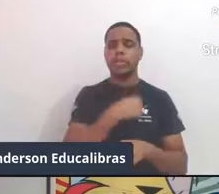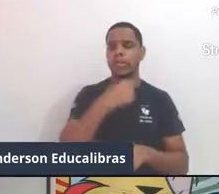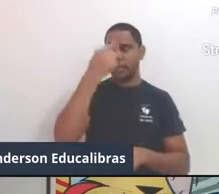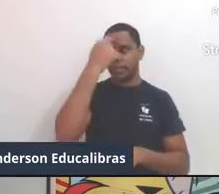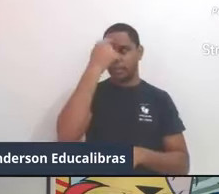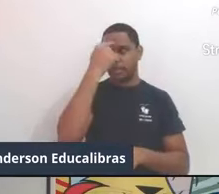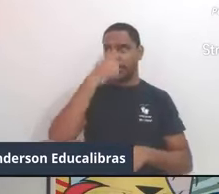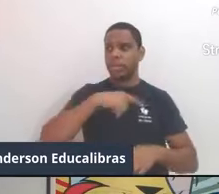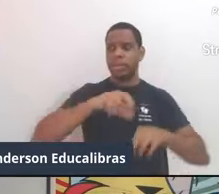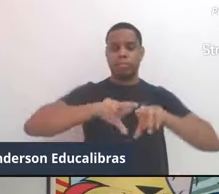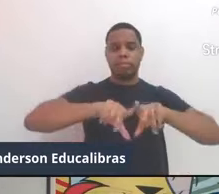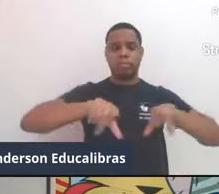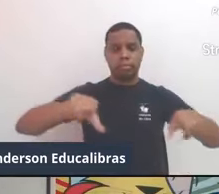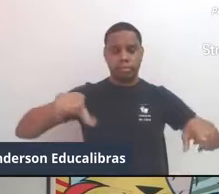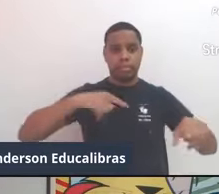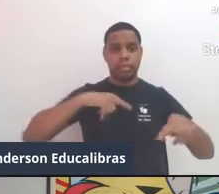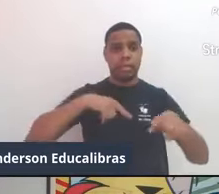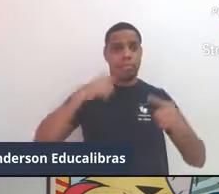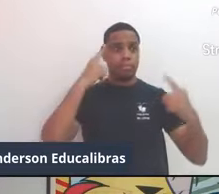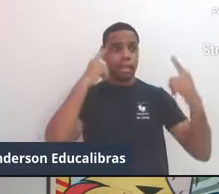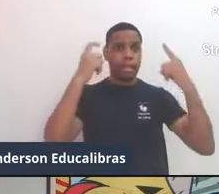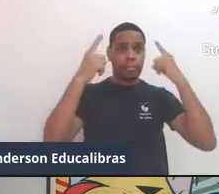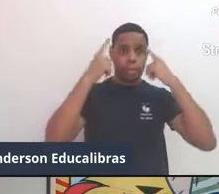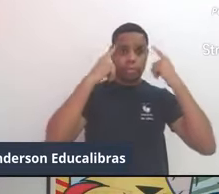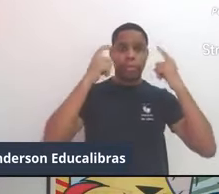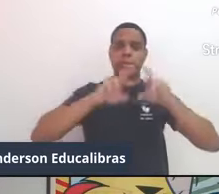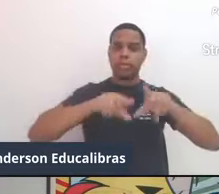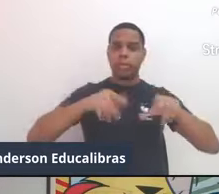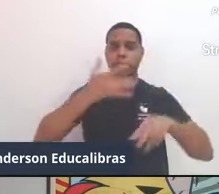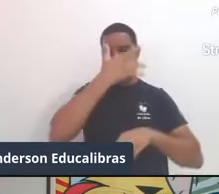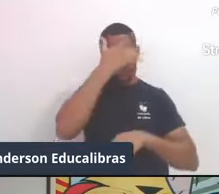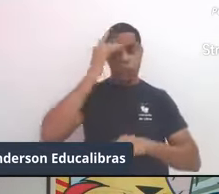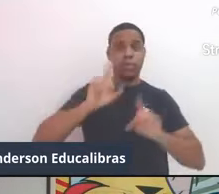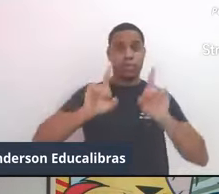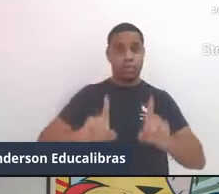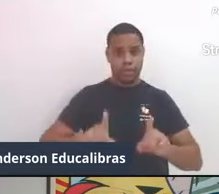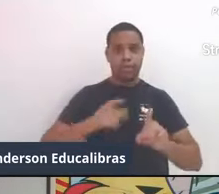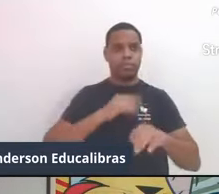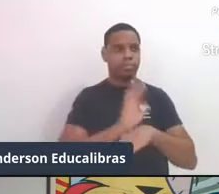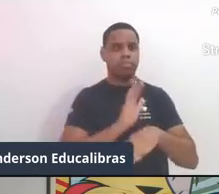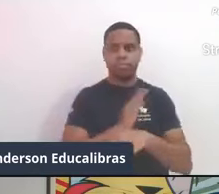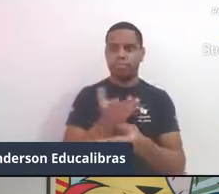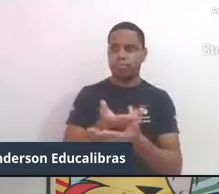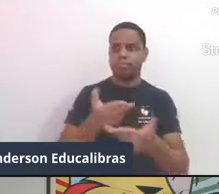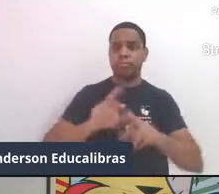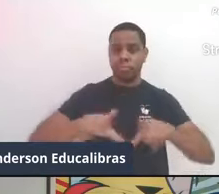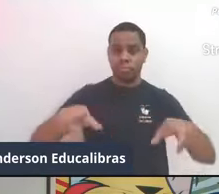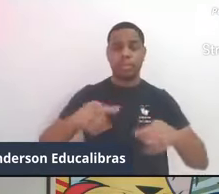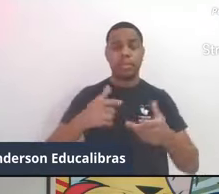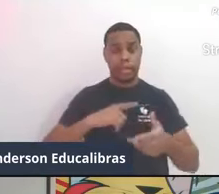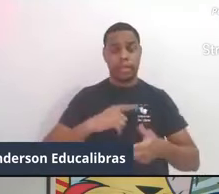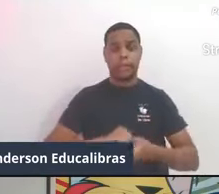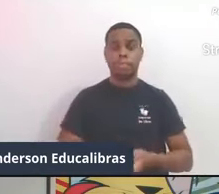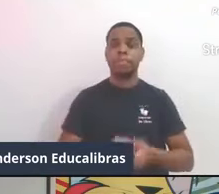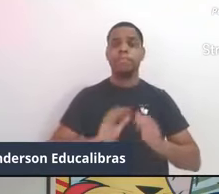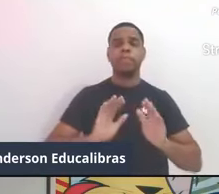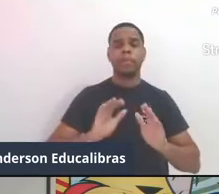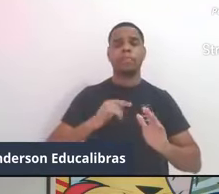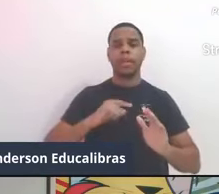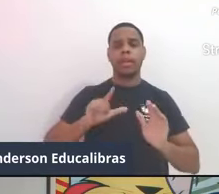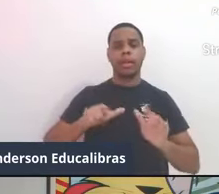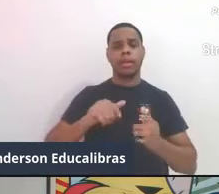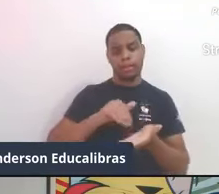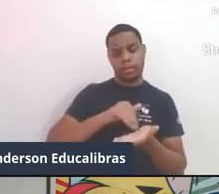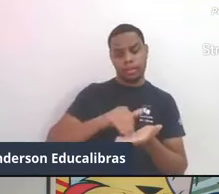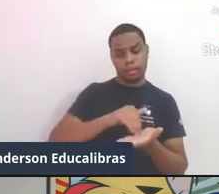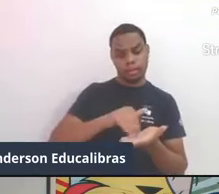a amplitude das iniciativas que a gente tem que fazer para as pessoas com deficiência, né? Eu acho que tem um trabalho importante que a secretaria